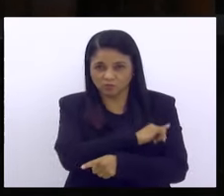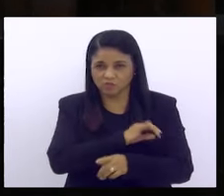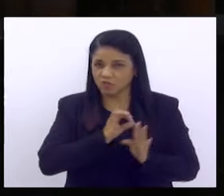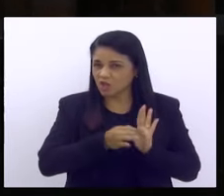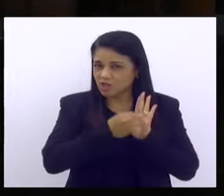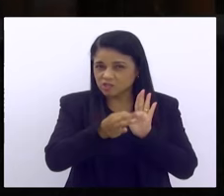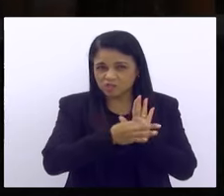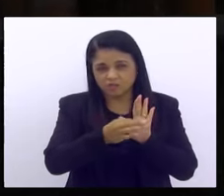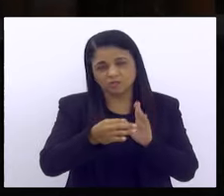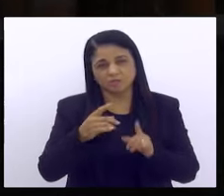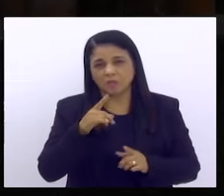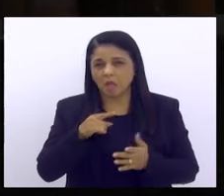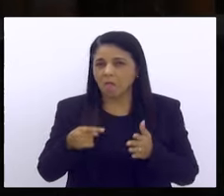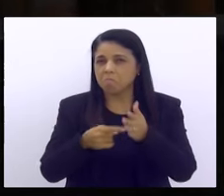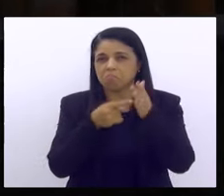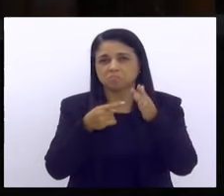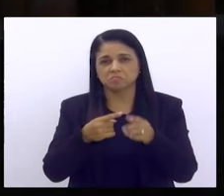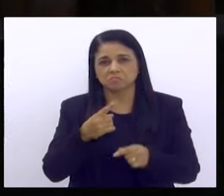os erros,